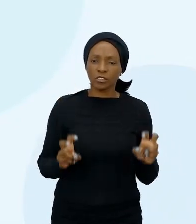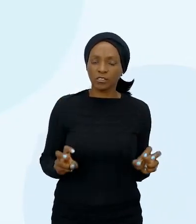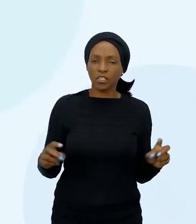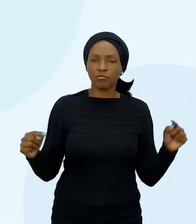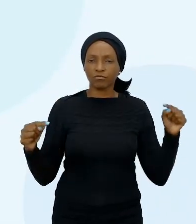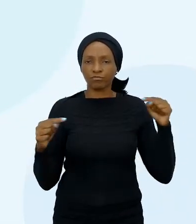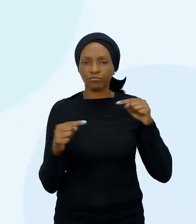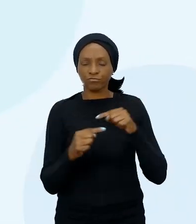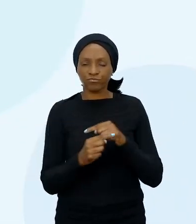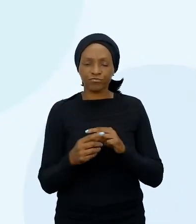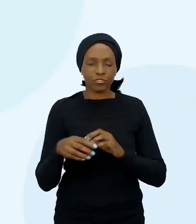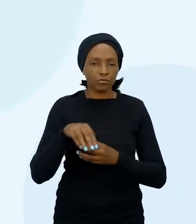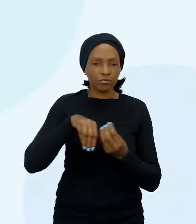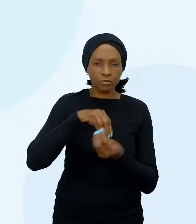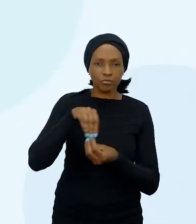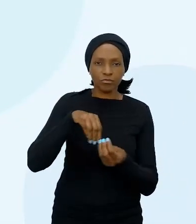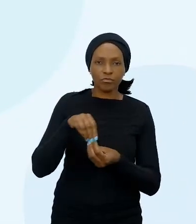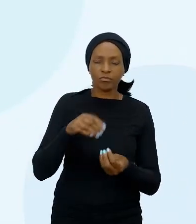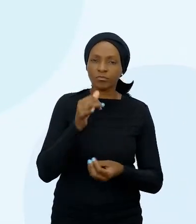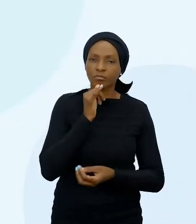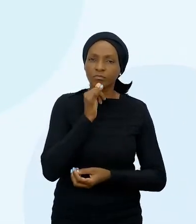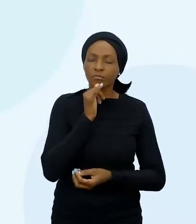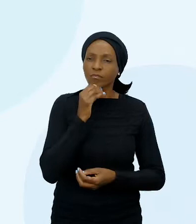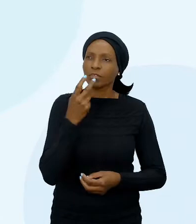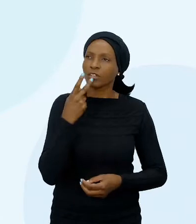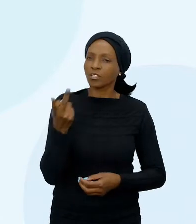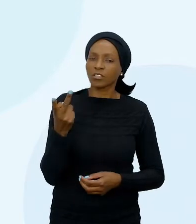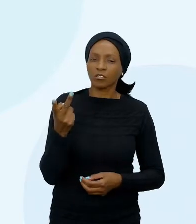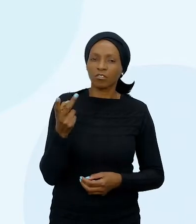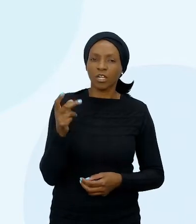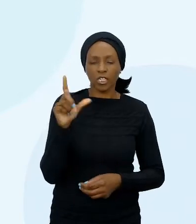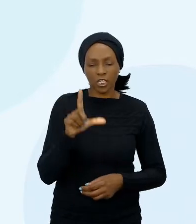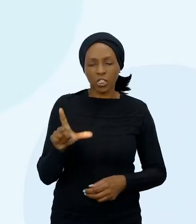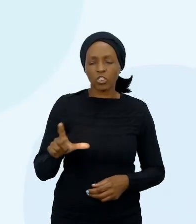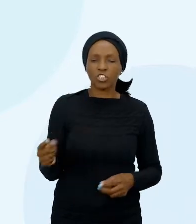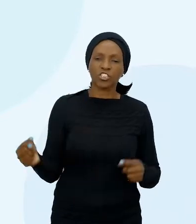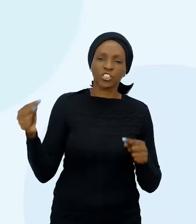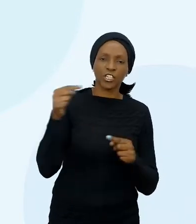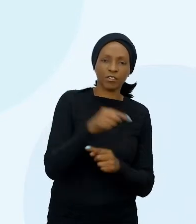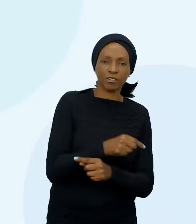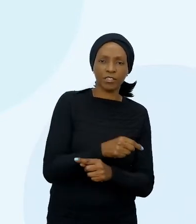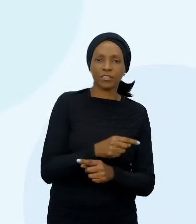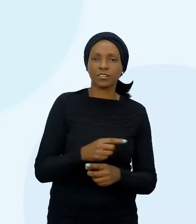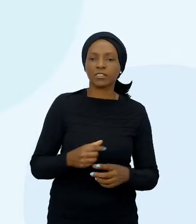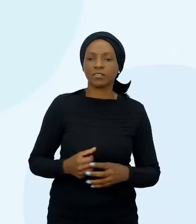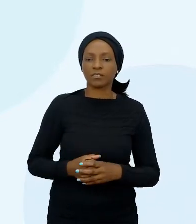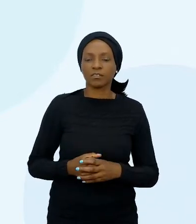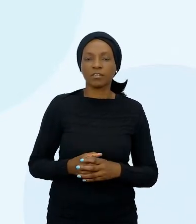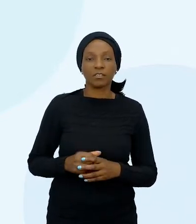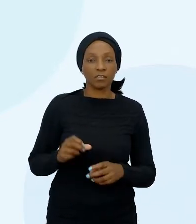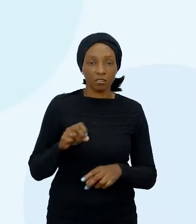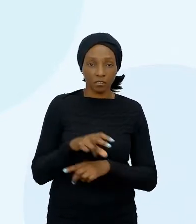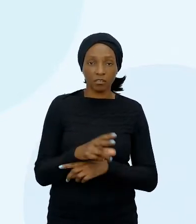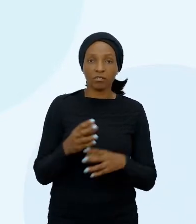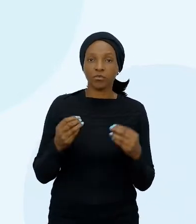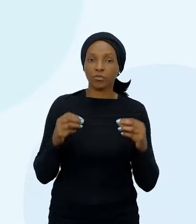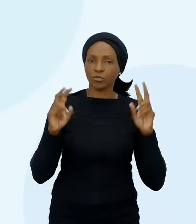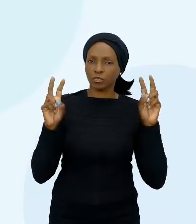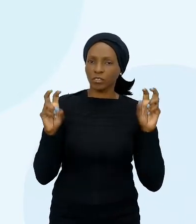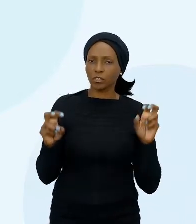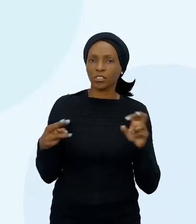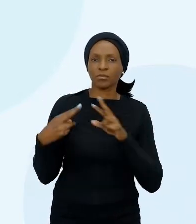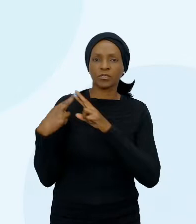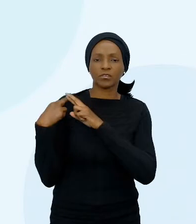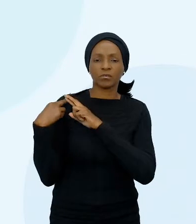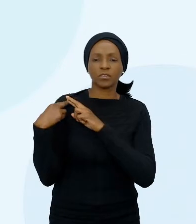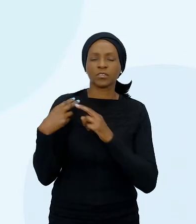convergem, né? Por exemplo, quando a gente fala em logística reversa, que entra bem nesse tema aqui de